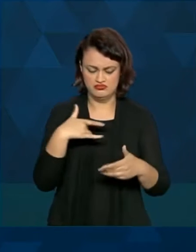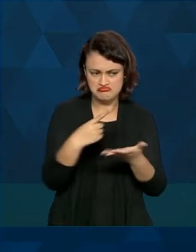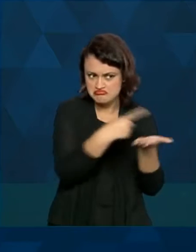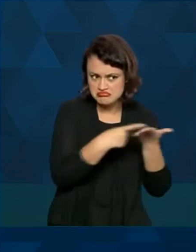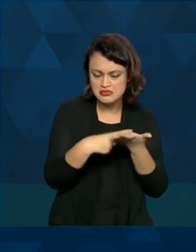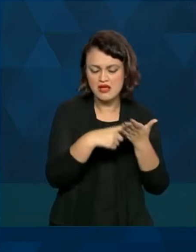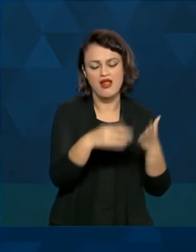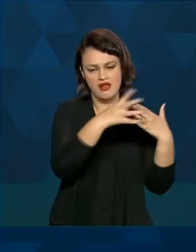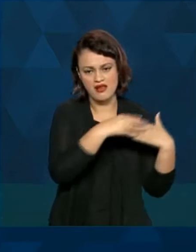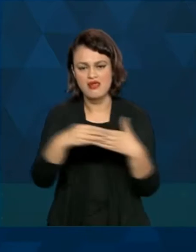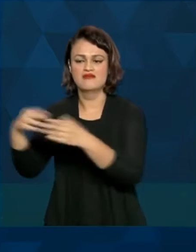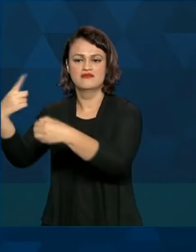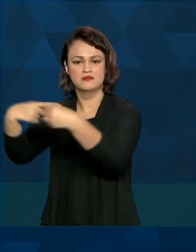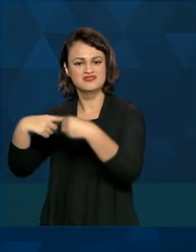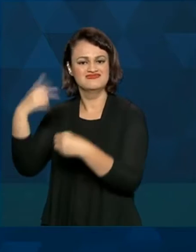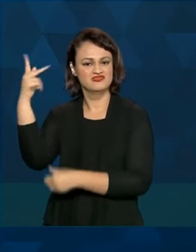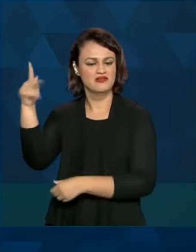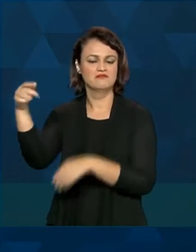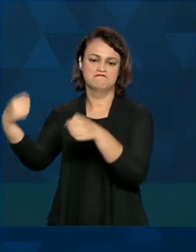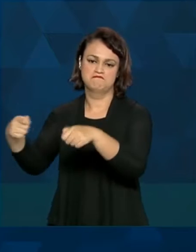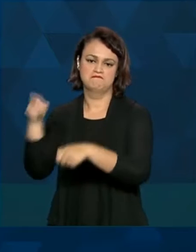aos municípios de cada unidade da Federação.